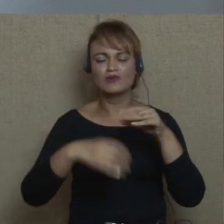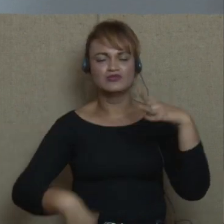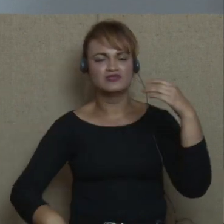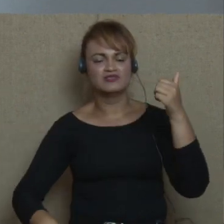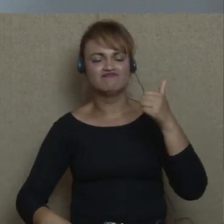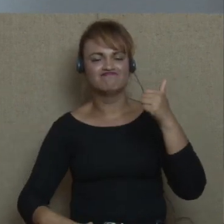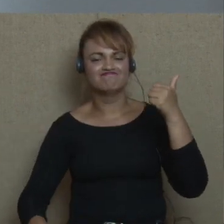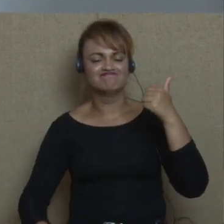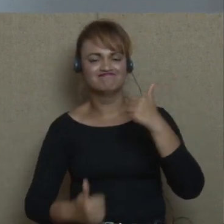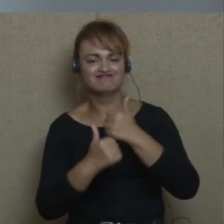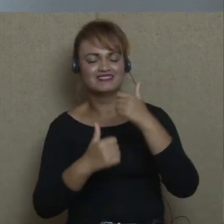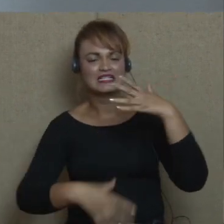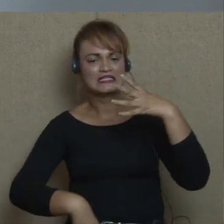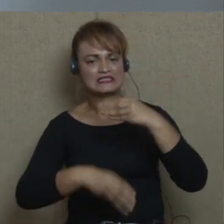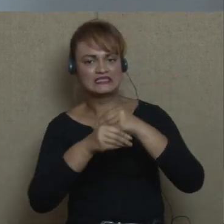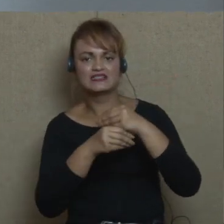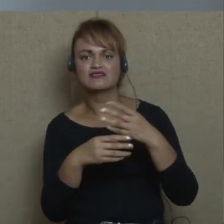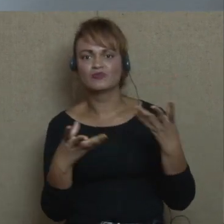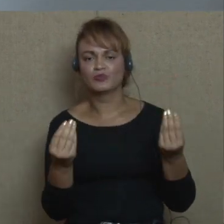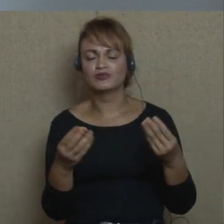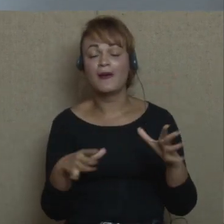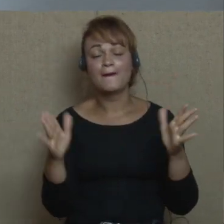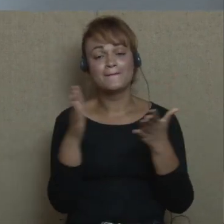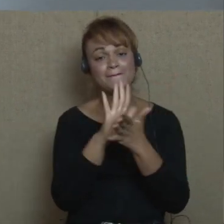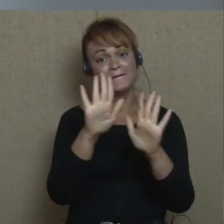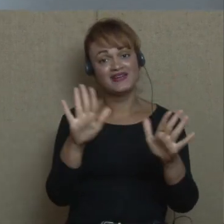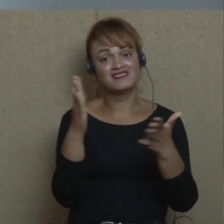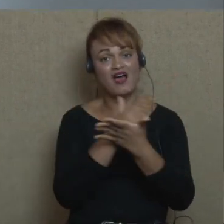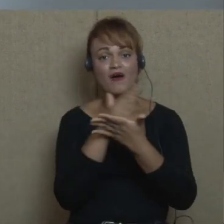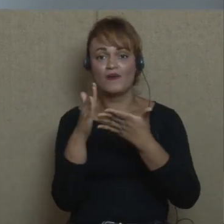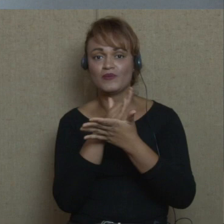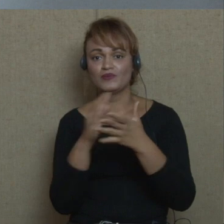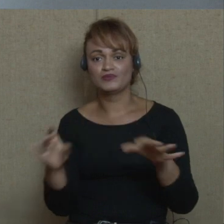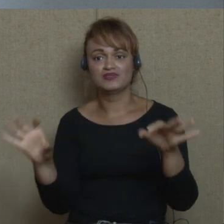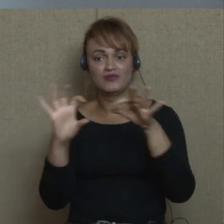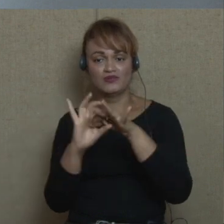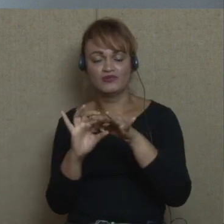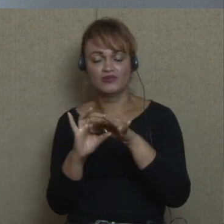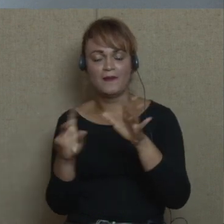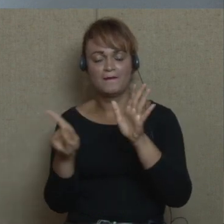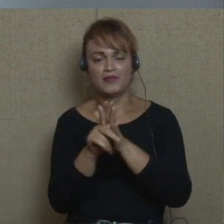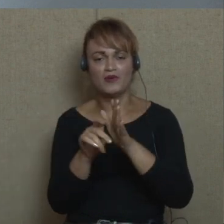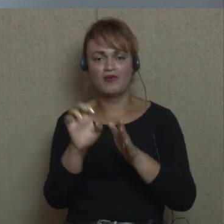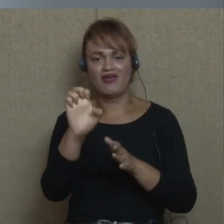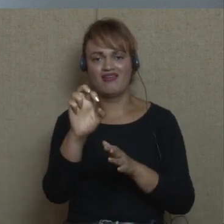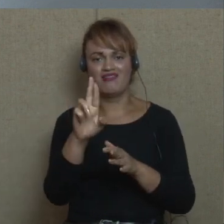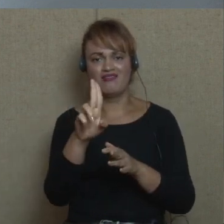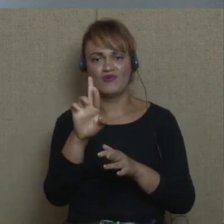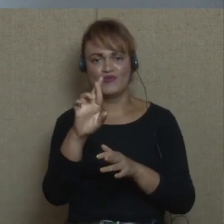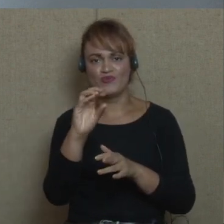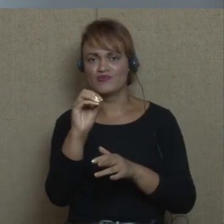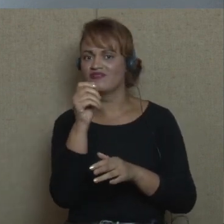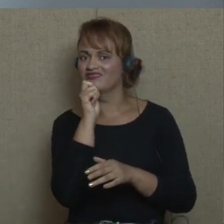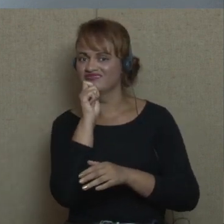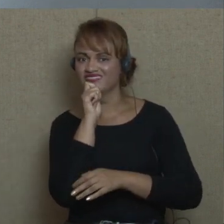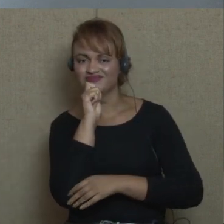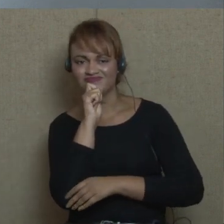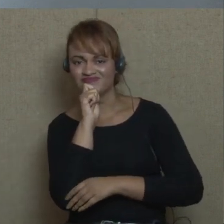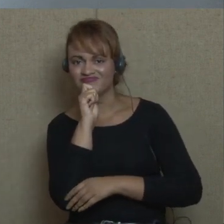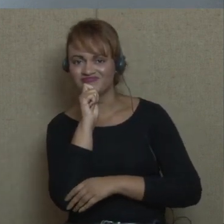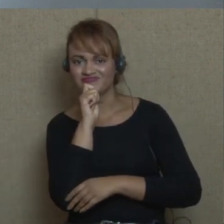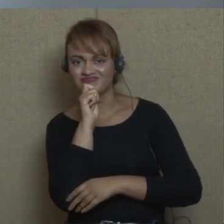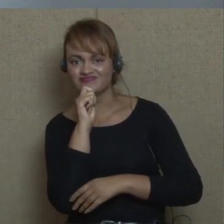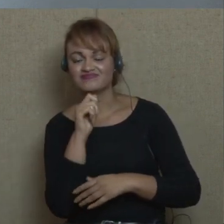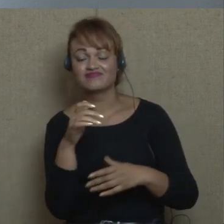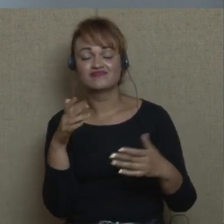mas muitos de nós ainda nem fazem parte da zona do euro. Então, alguns